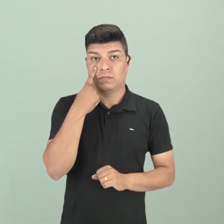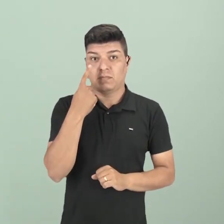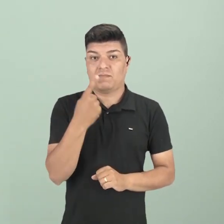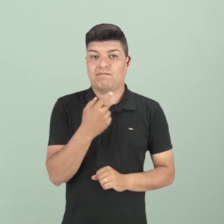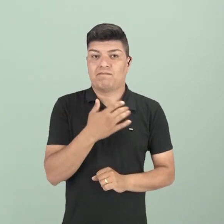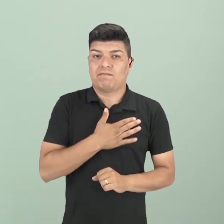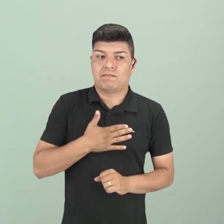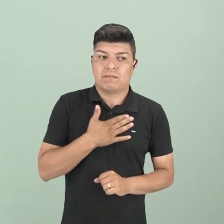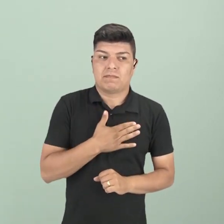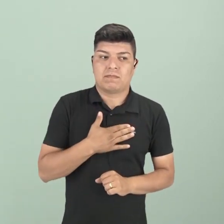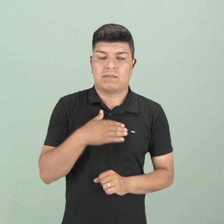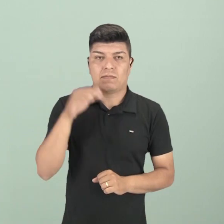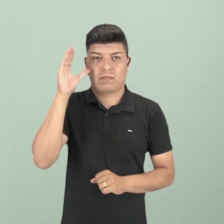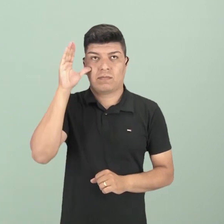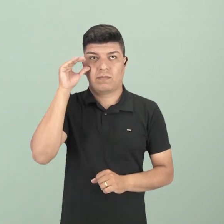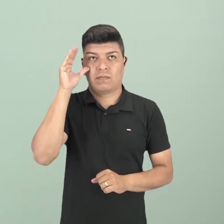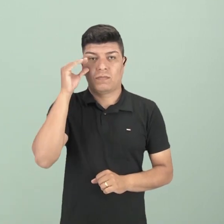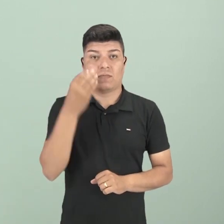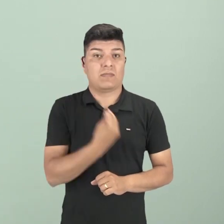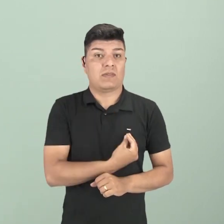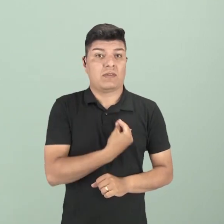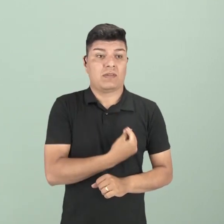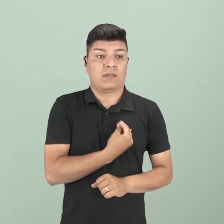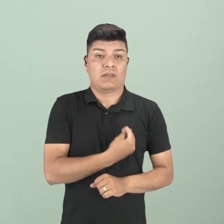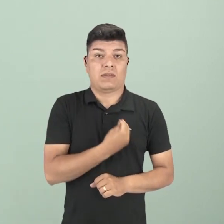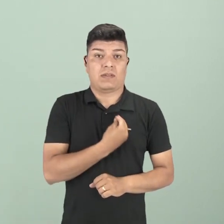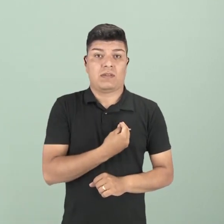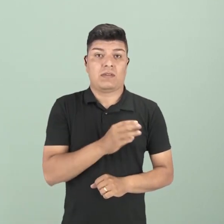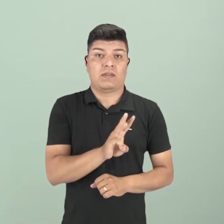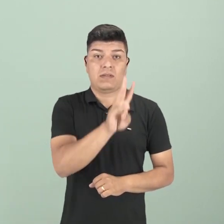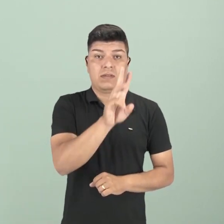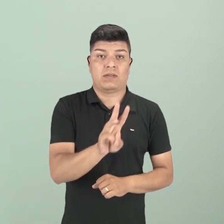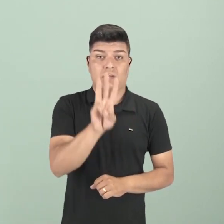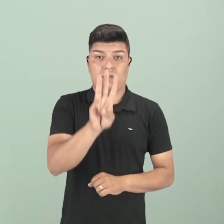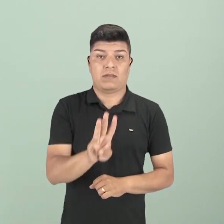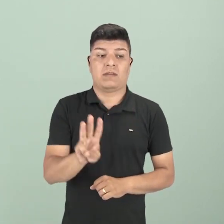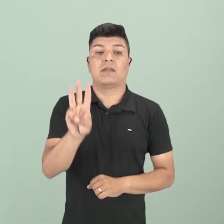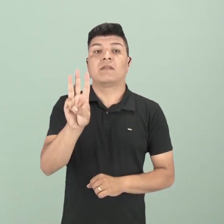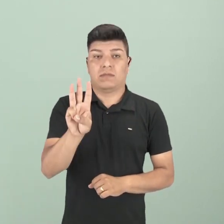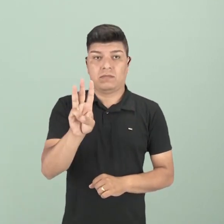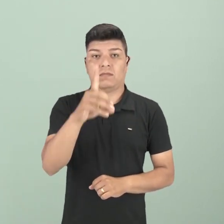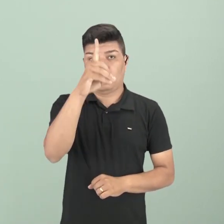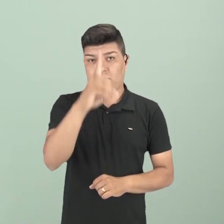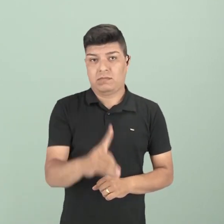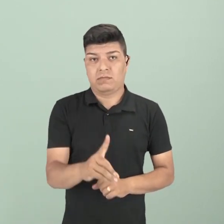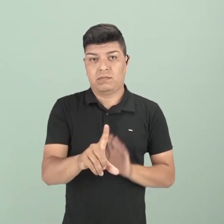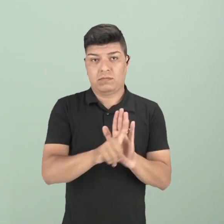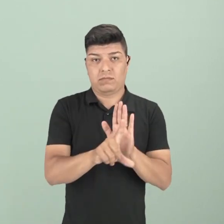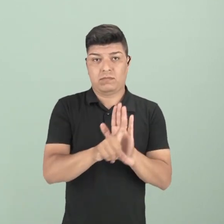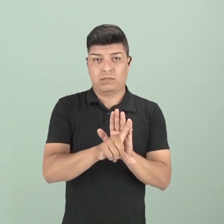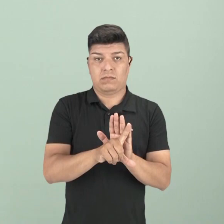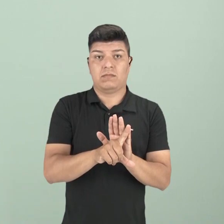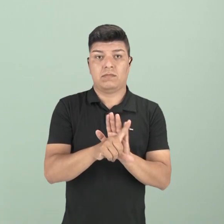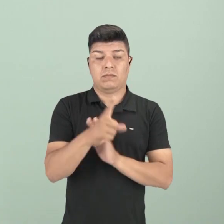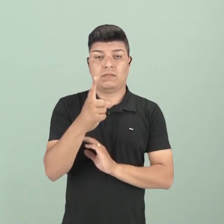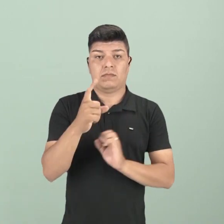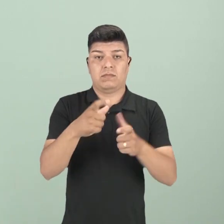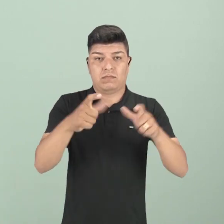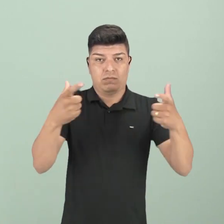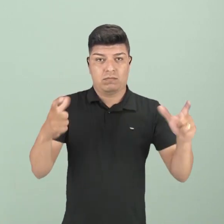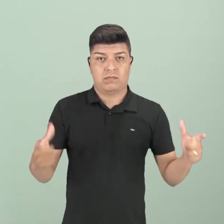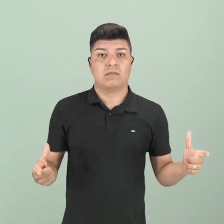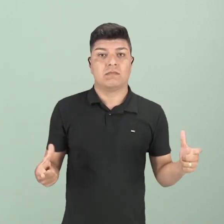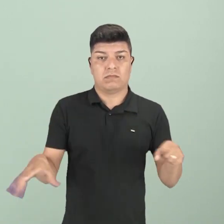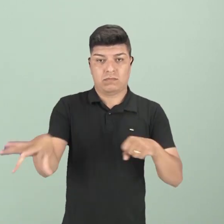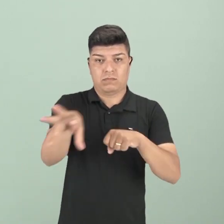Se você quiser aprender um pouquinho mais, visita aí os sites, né, que são relacionados ao direito, às leis, e aí vocês vão poder ampliar um